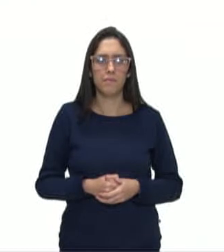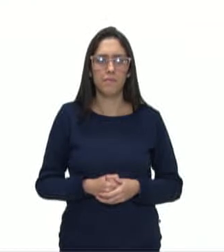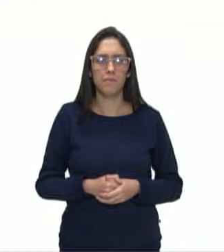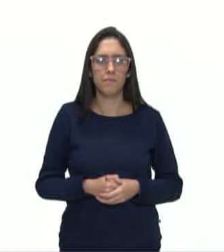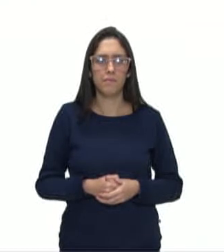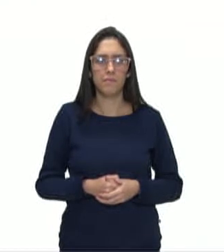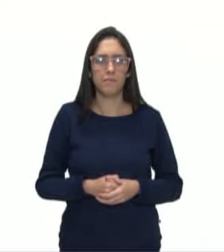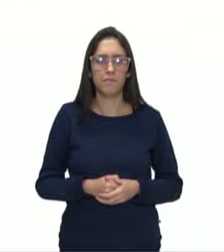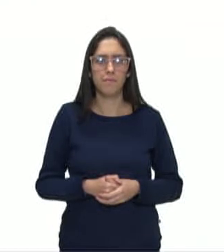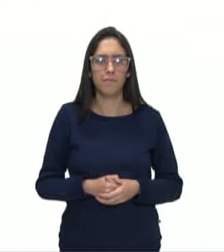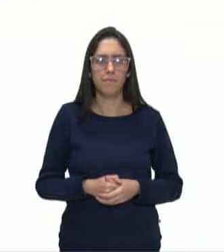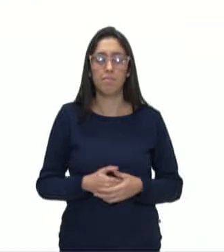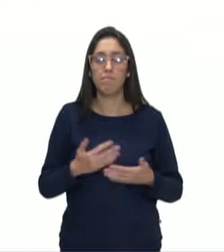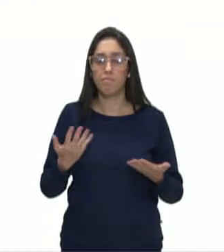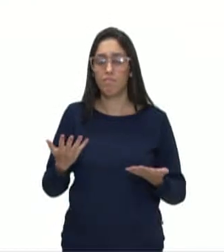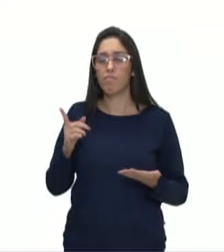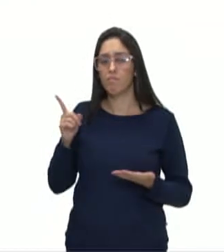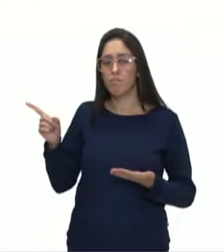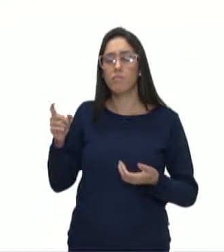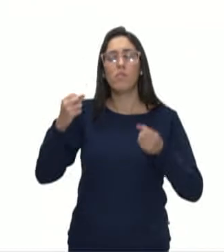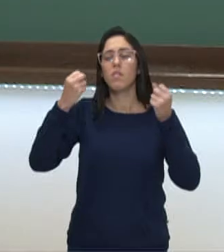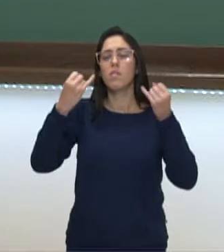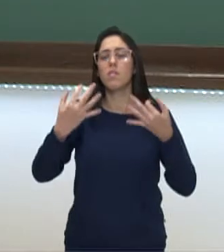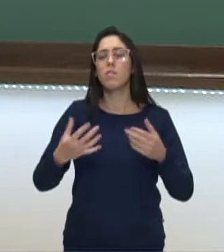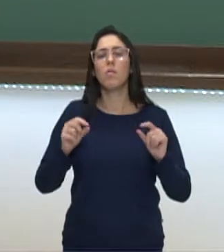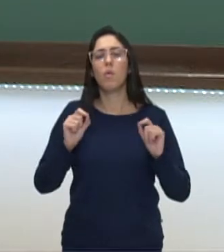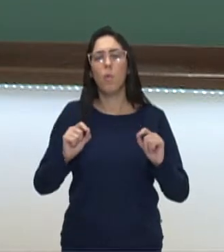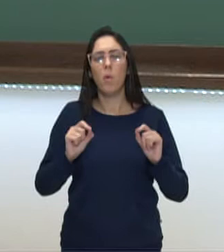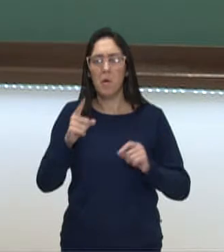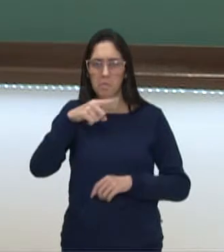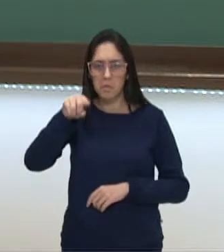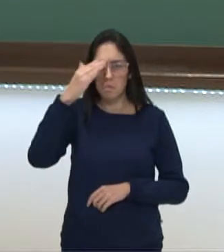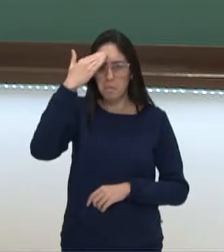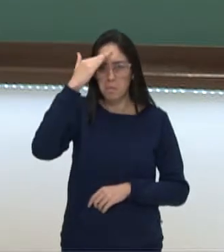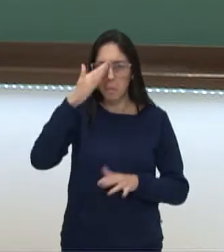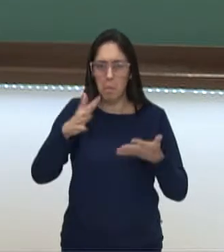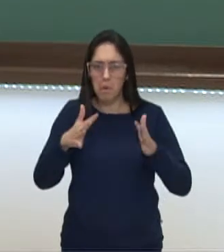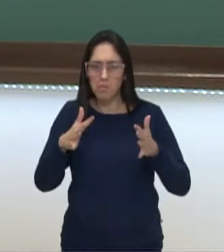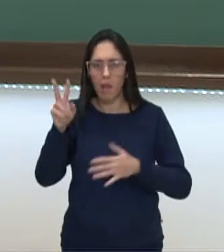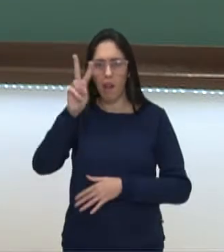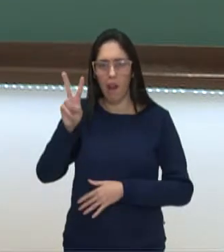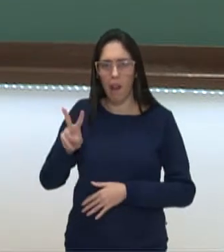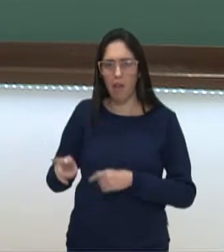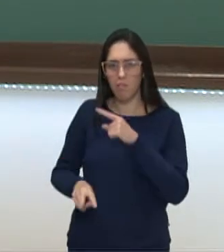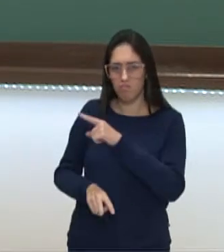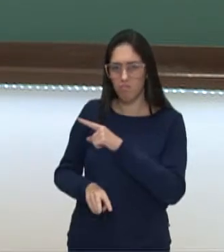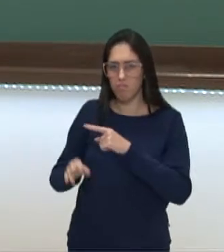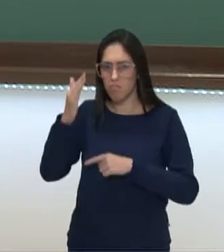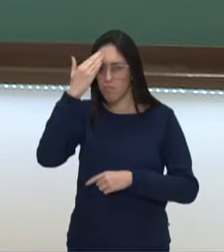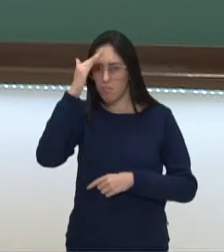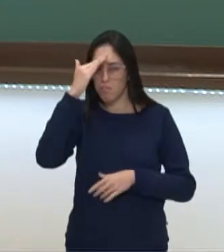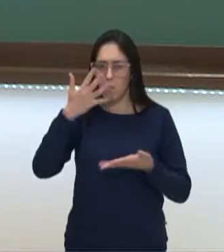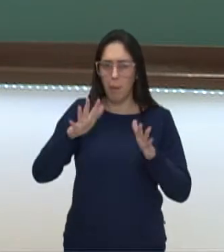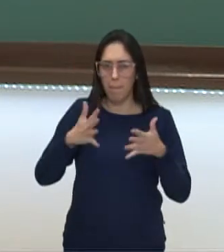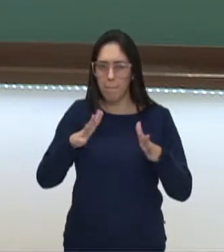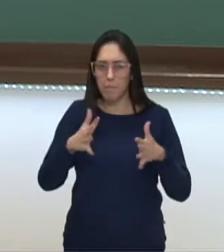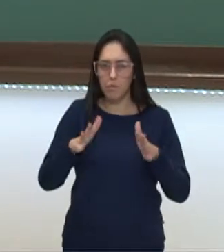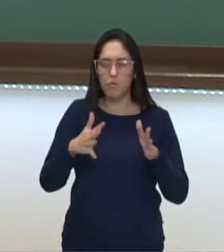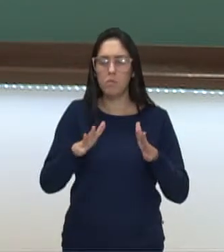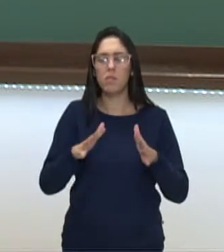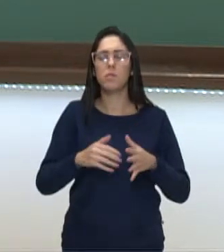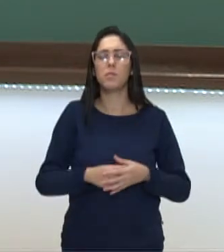2.0. Aqui ele está falando um pouquinho, se deu para vocês entenderem aí, compreender um pouquinho sobre a